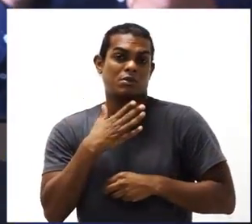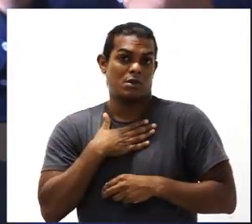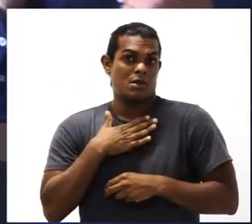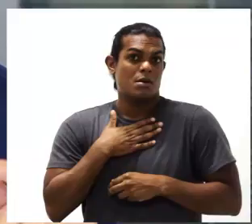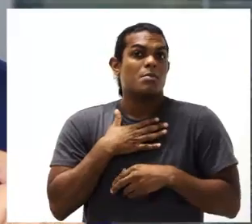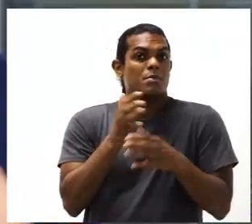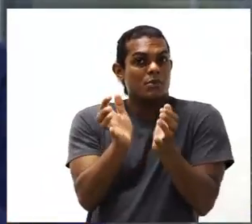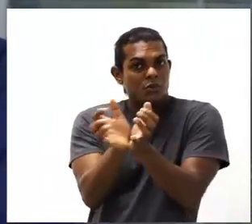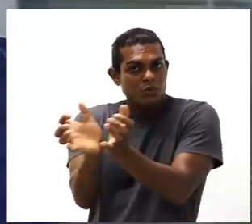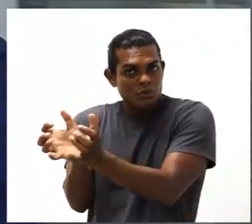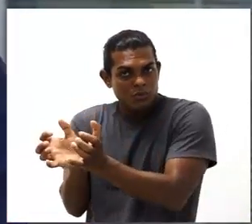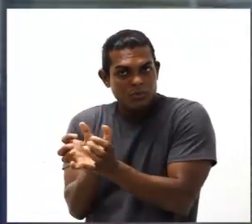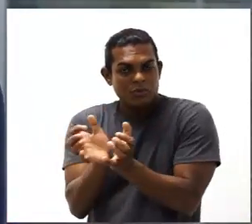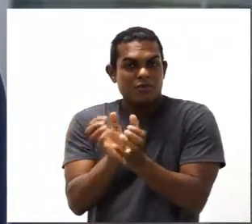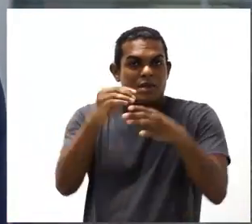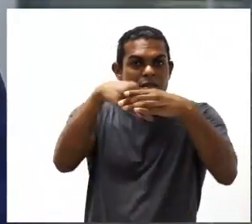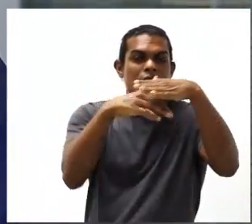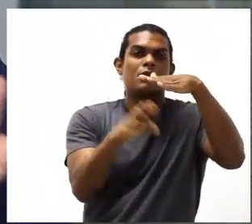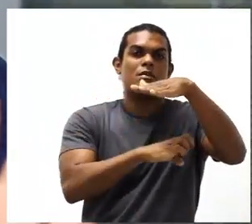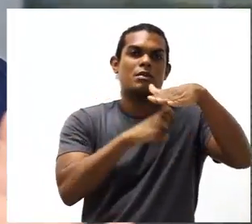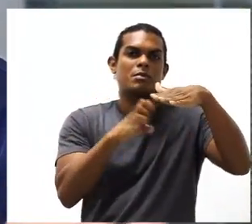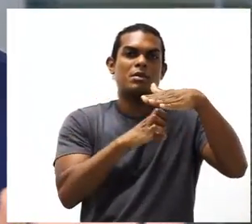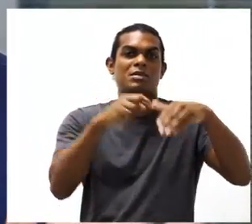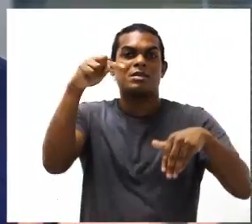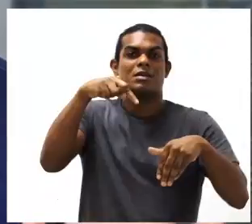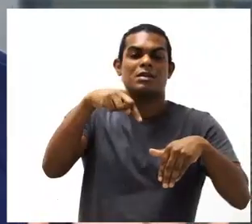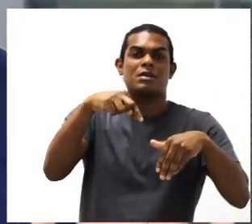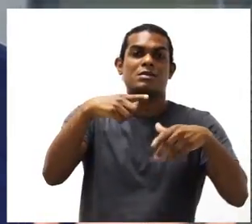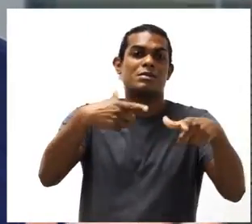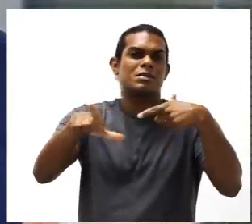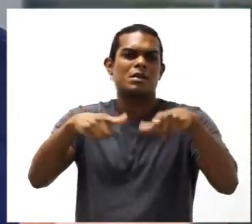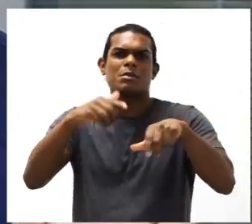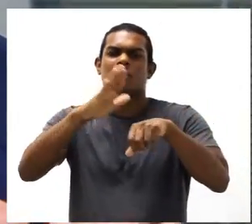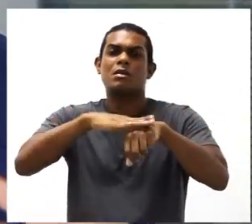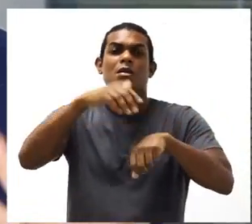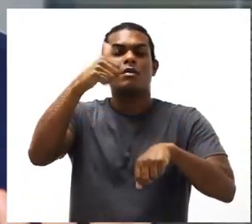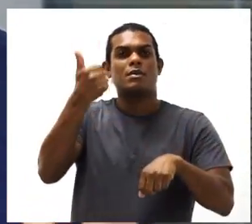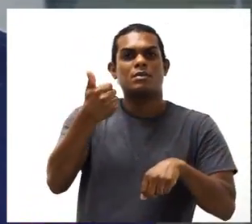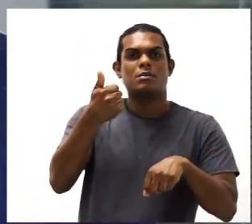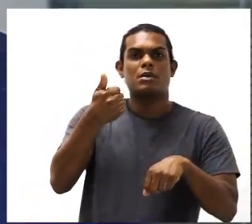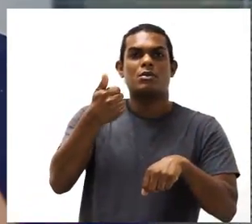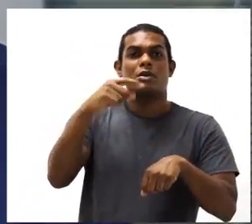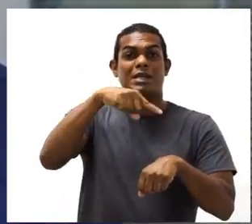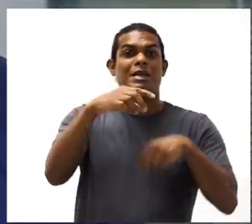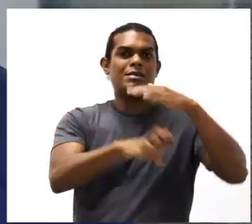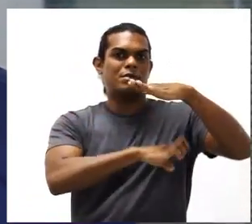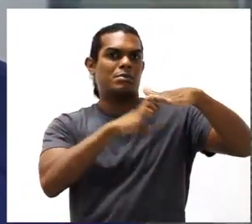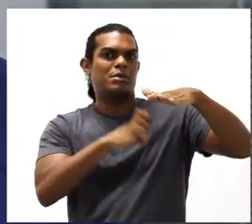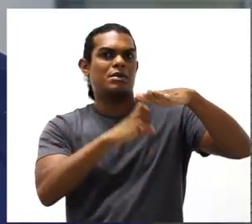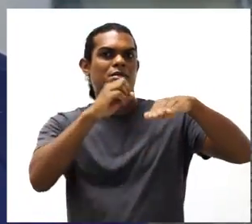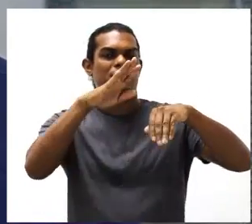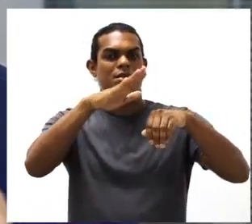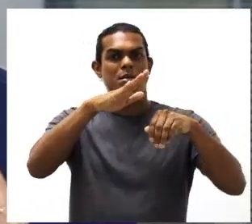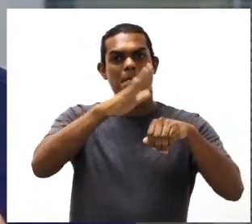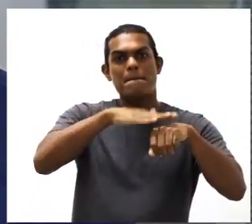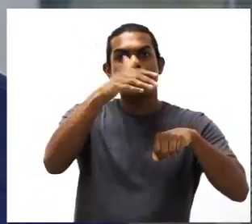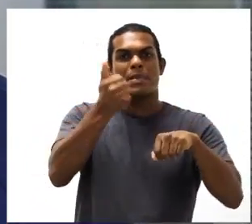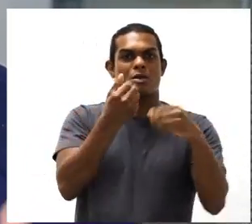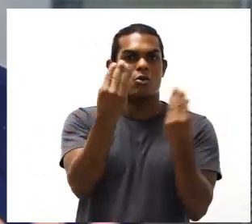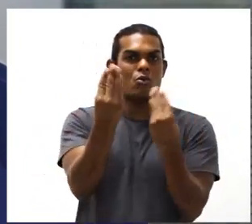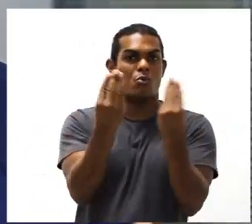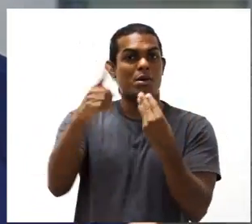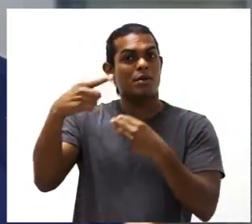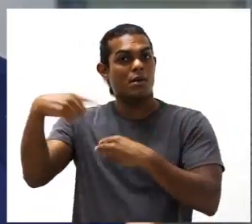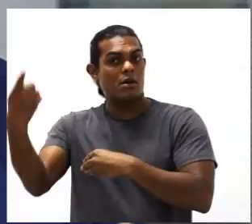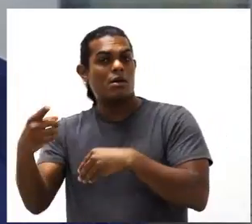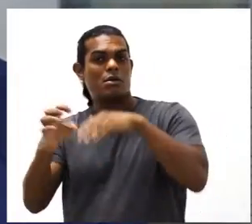equipe tiver, eu vou ser mais competitivo do que o vizinho. Então, por quê? É a cultura da informação. Eu acho que as organizações,